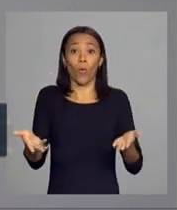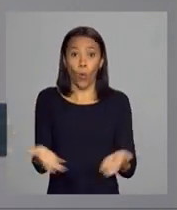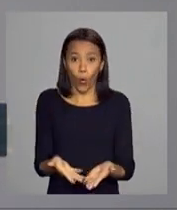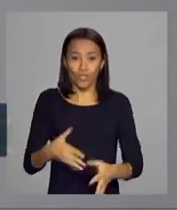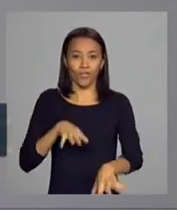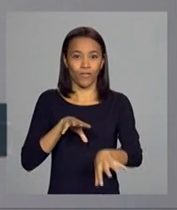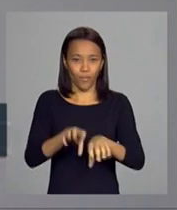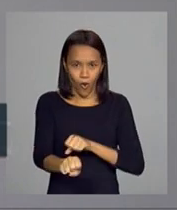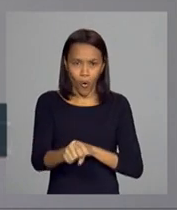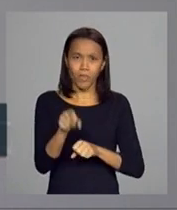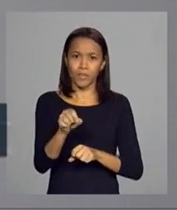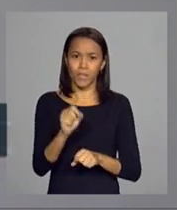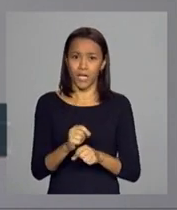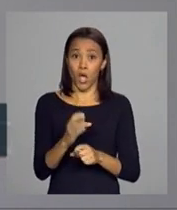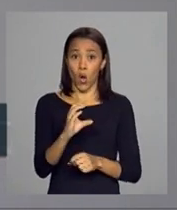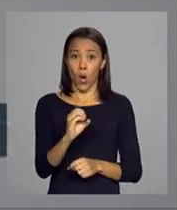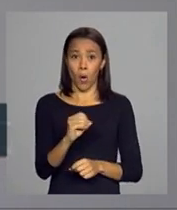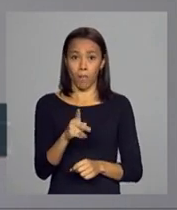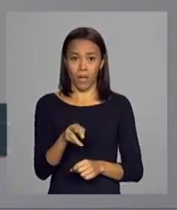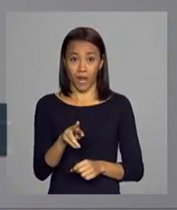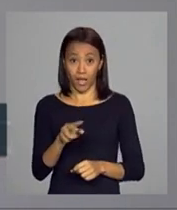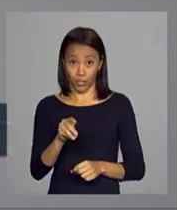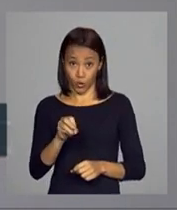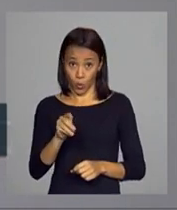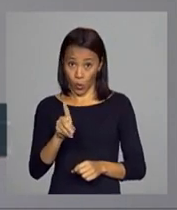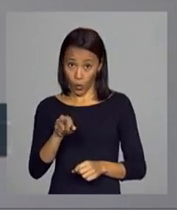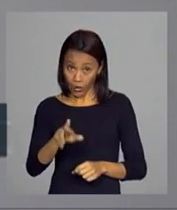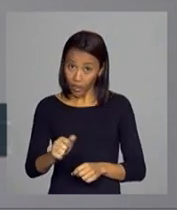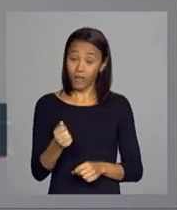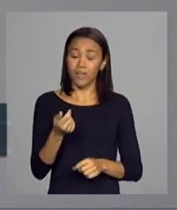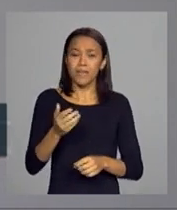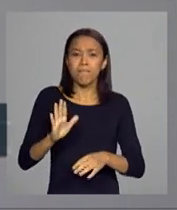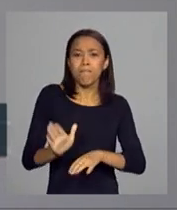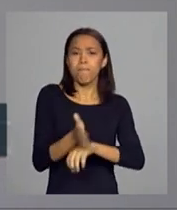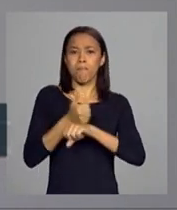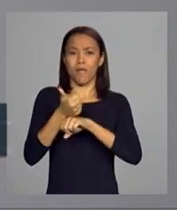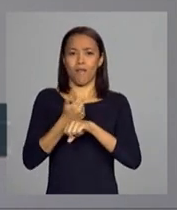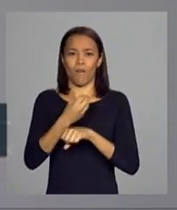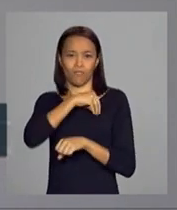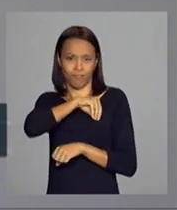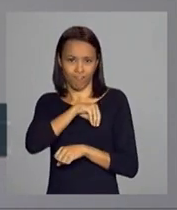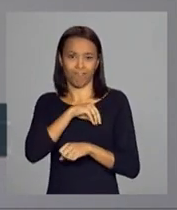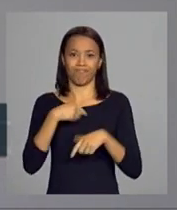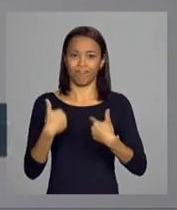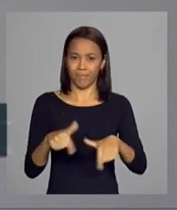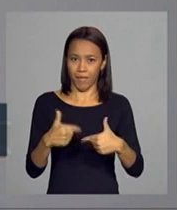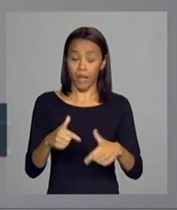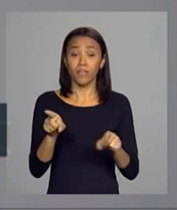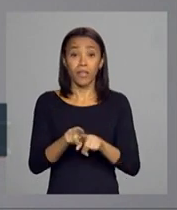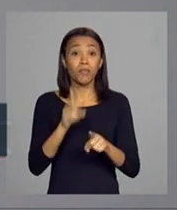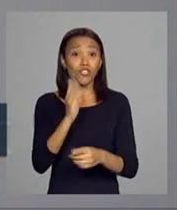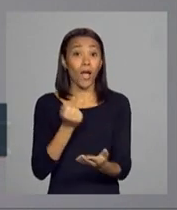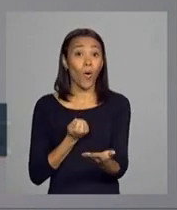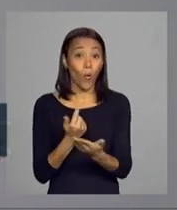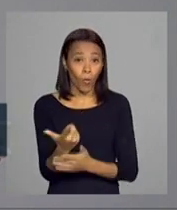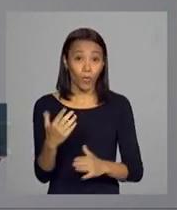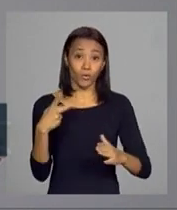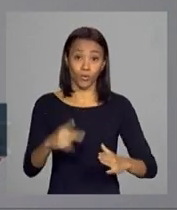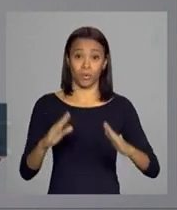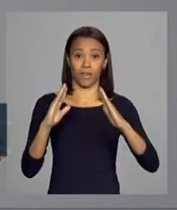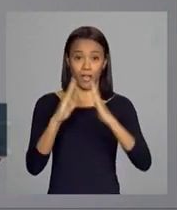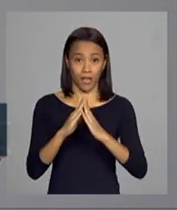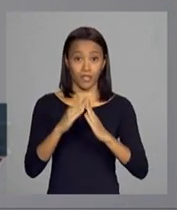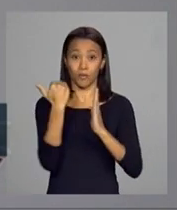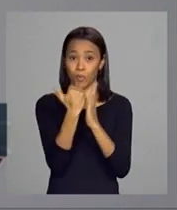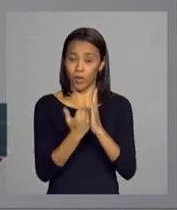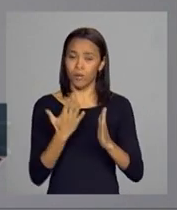como operadora de usinagem, com promoção e aumento no emprego. E ela também já comprou seu imóvel com o programa Minha Casa